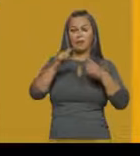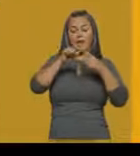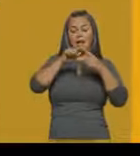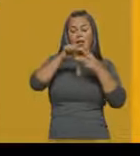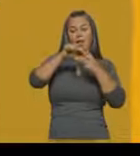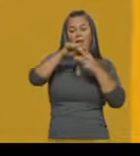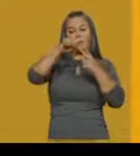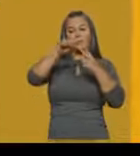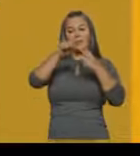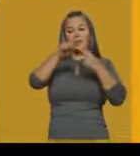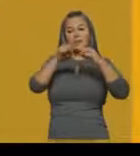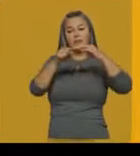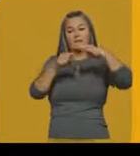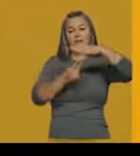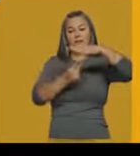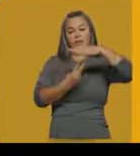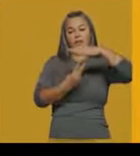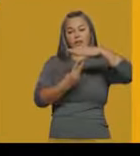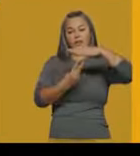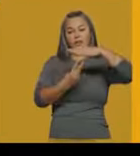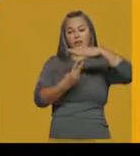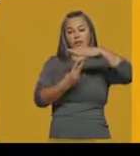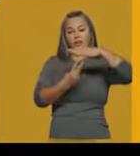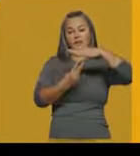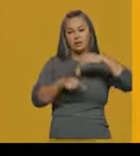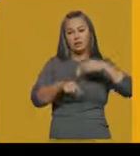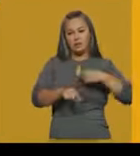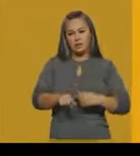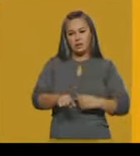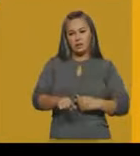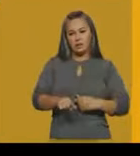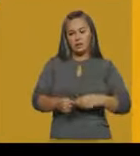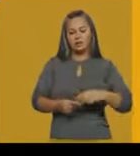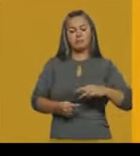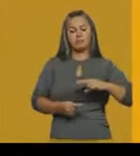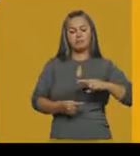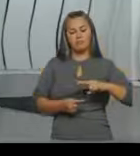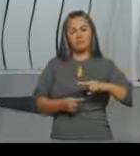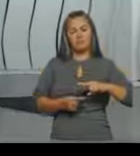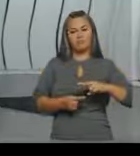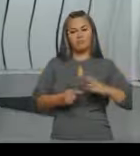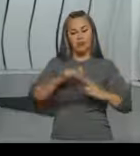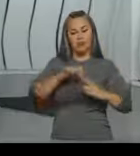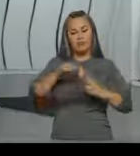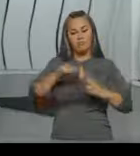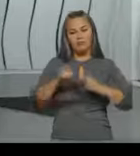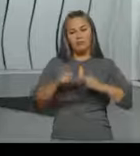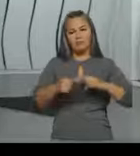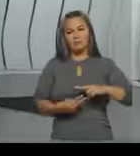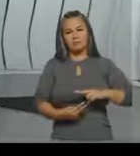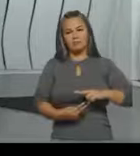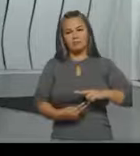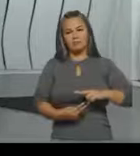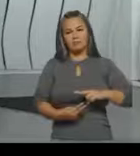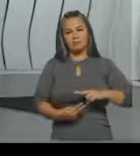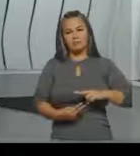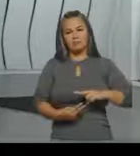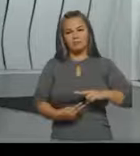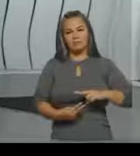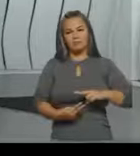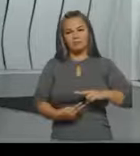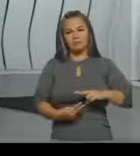isso, olha. Então, eu vou dividir também por 2. Pi dividido por 2. Só que eu já sei o valor dele, ok? Só que